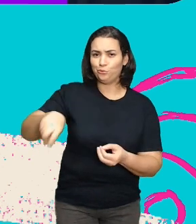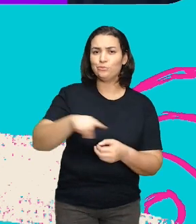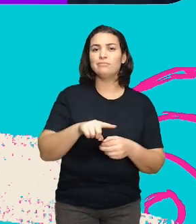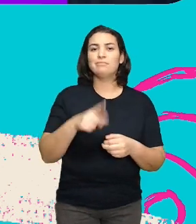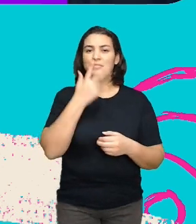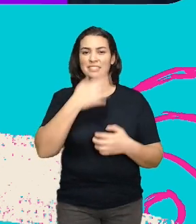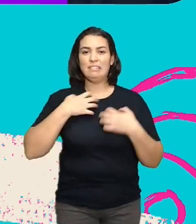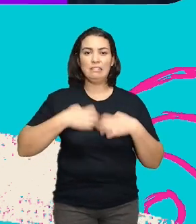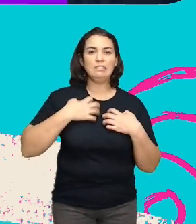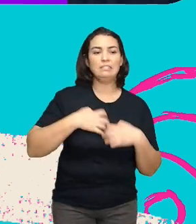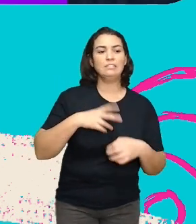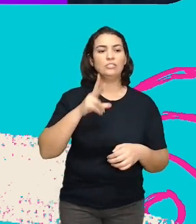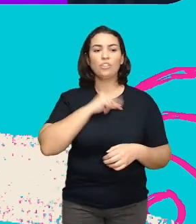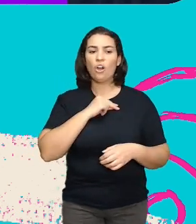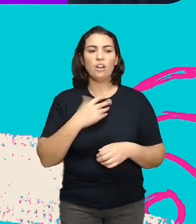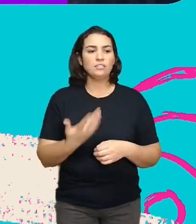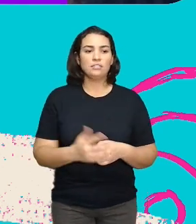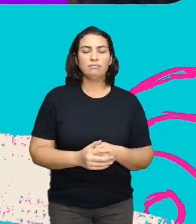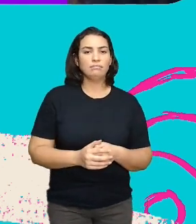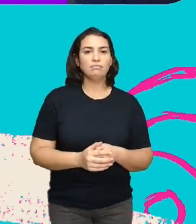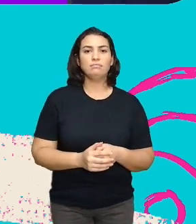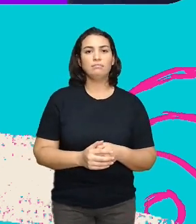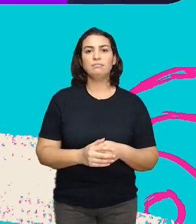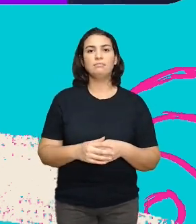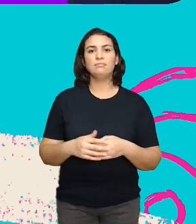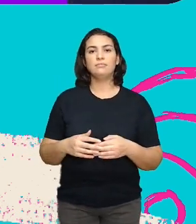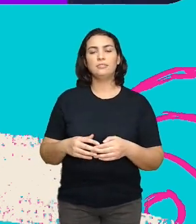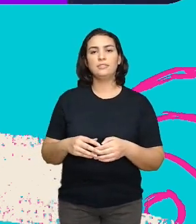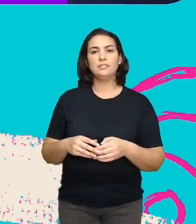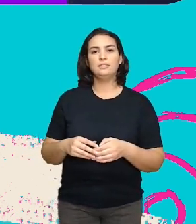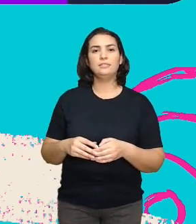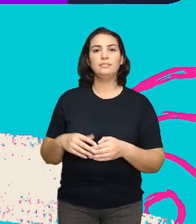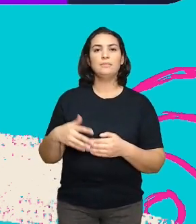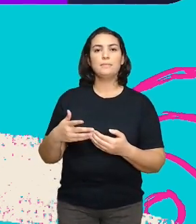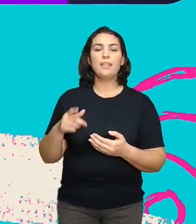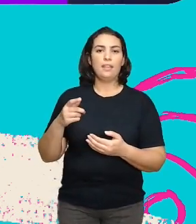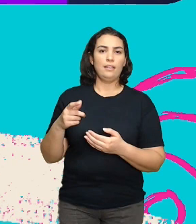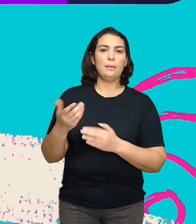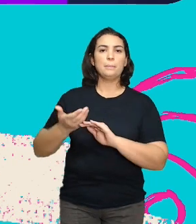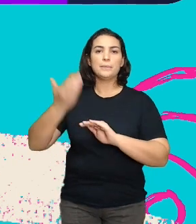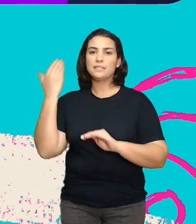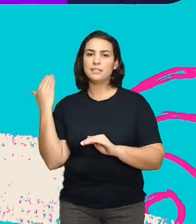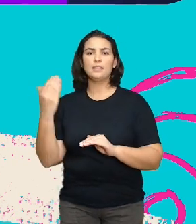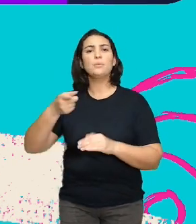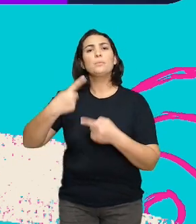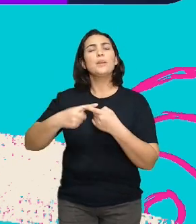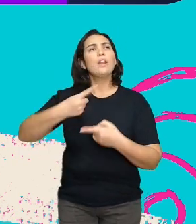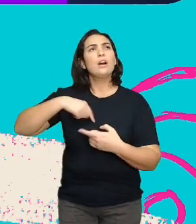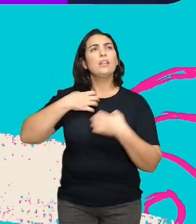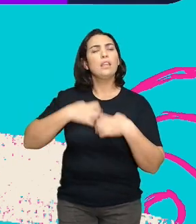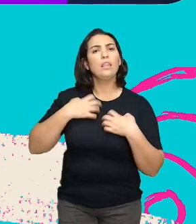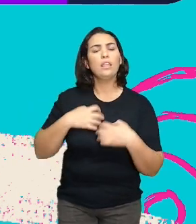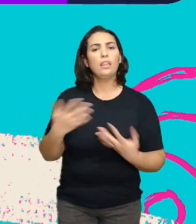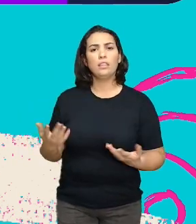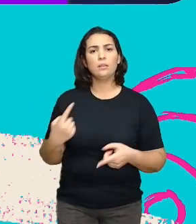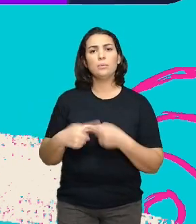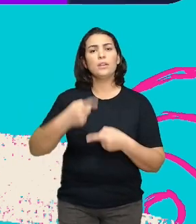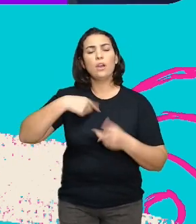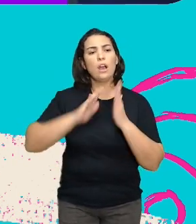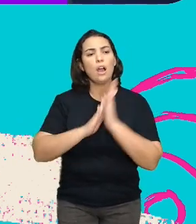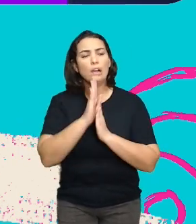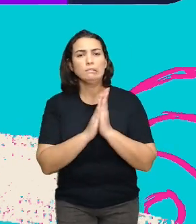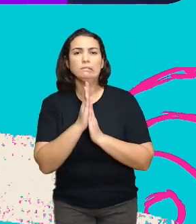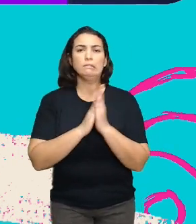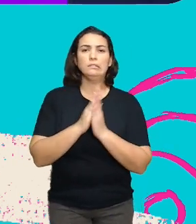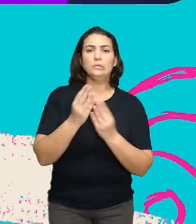CEO ainda, mas a idade média de um CEO é 56 anos. Por que a gente fica tão frustrado? Por que a gente fica tão ansioso? Porque a